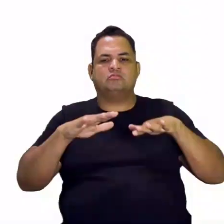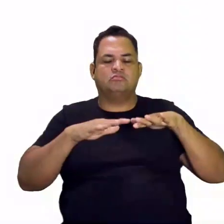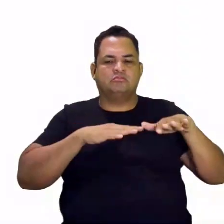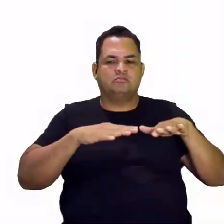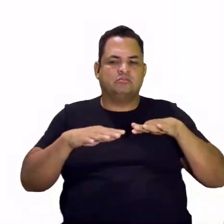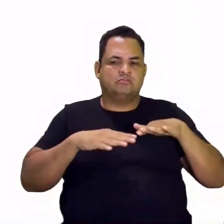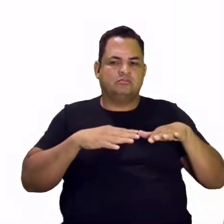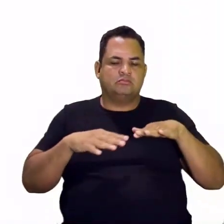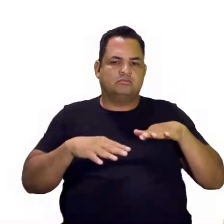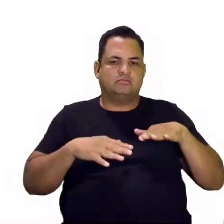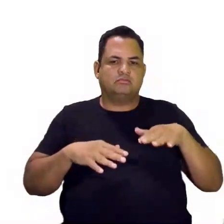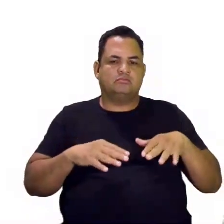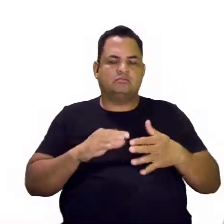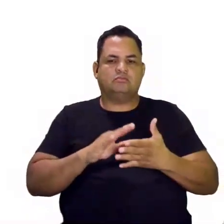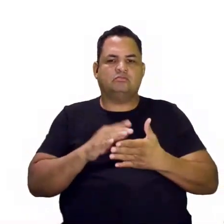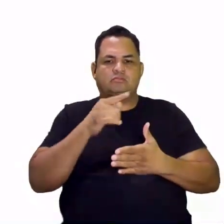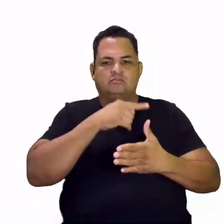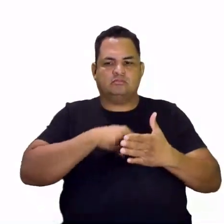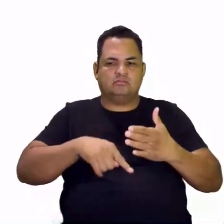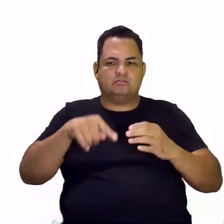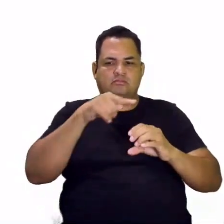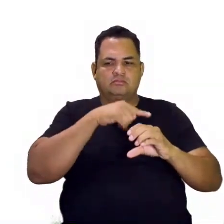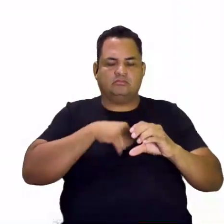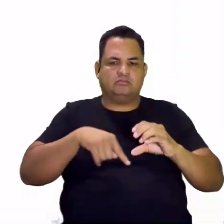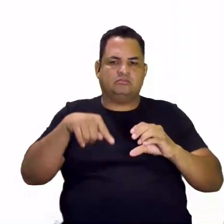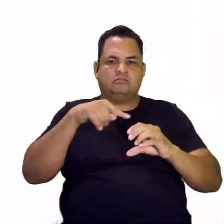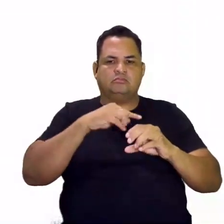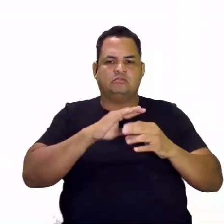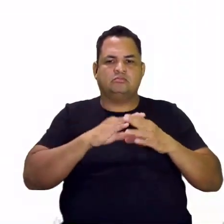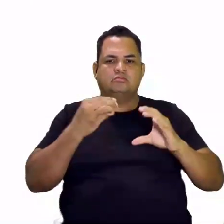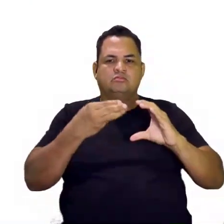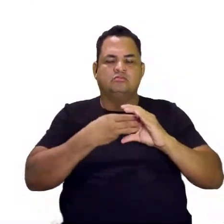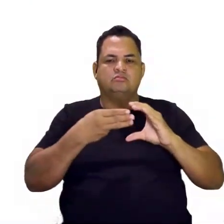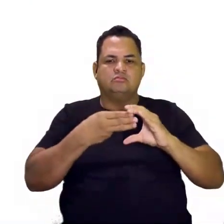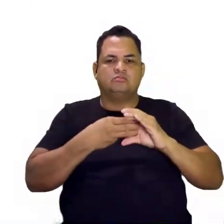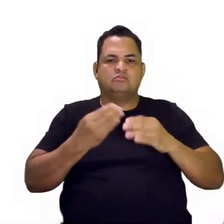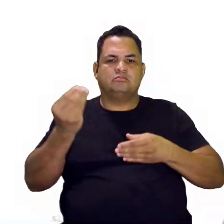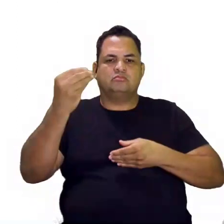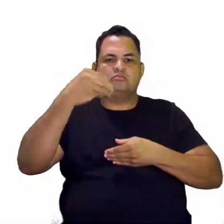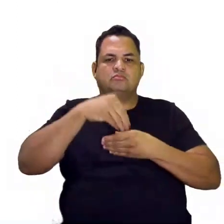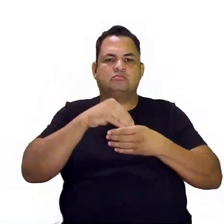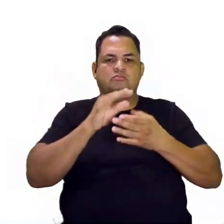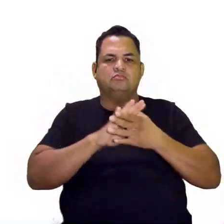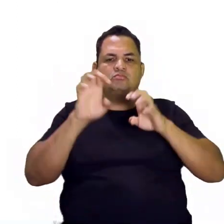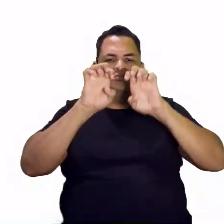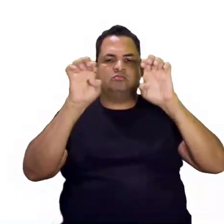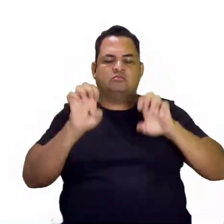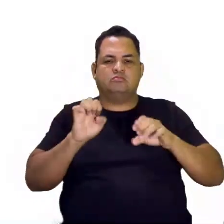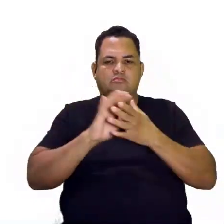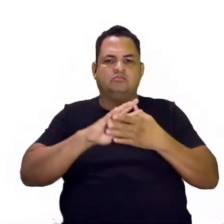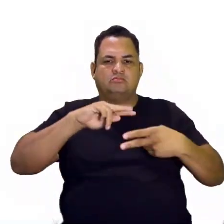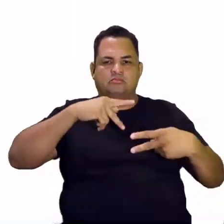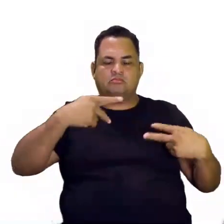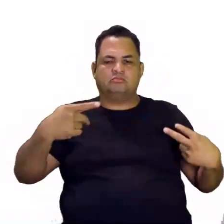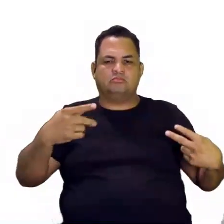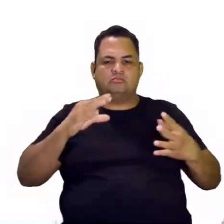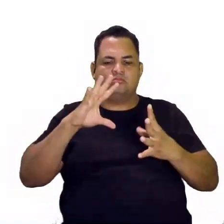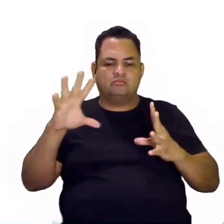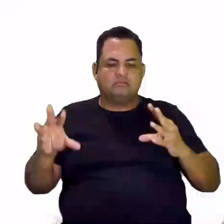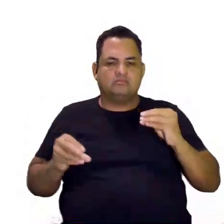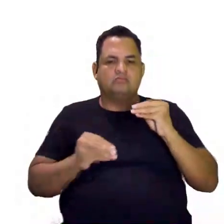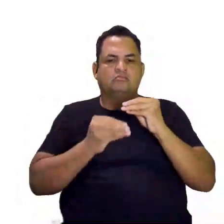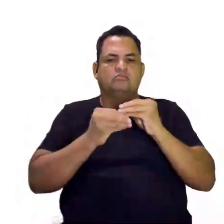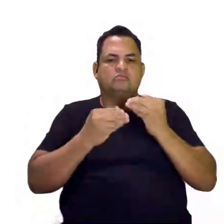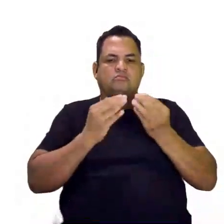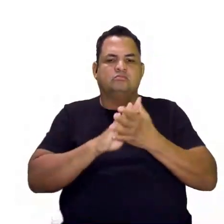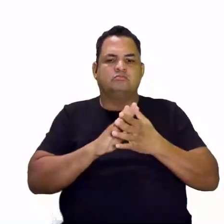habilidade, tá, de mover-se entre as células. Então, fazia parte da estrutura genética, estava compondo aí